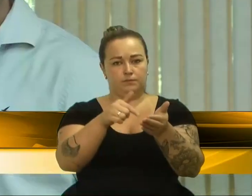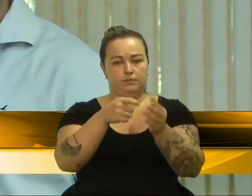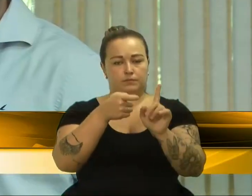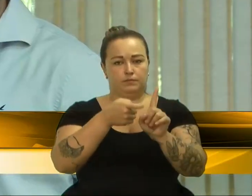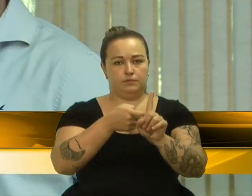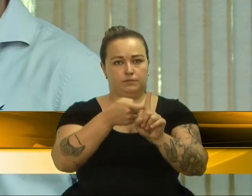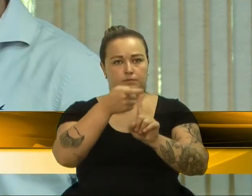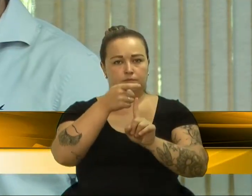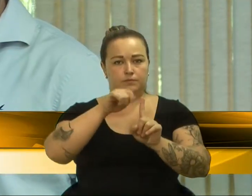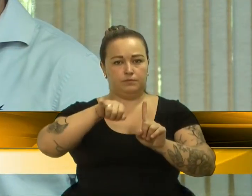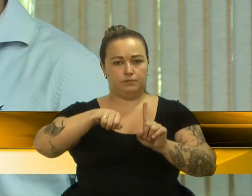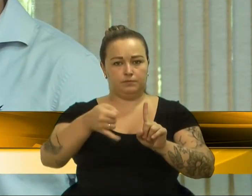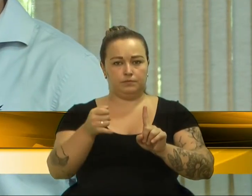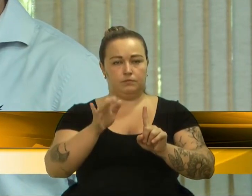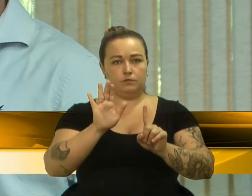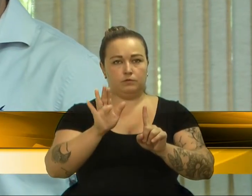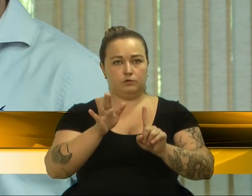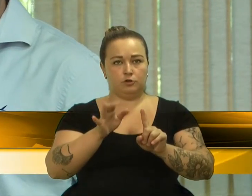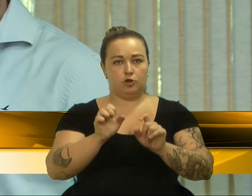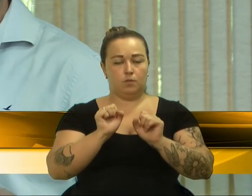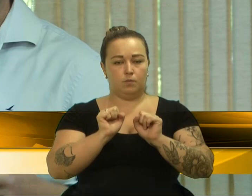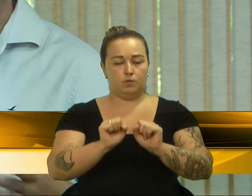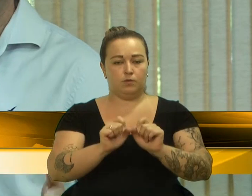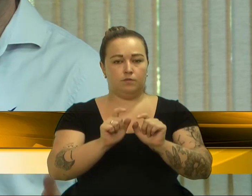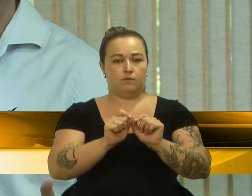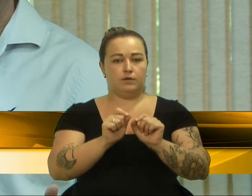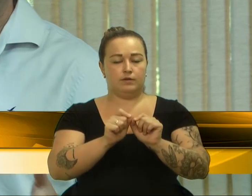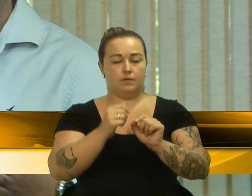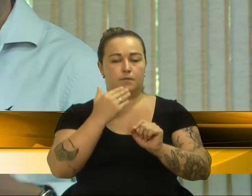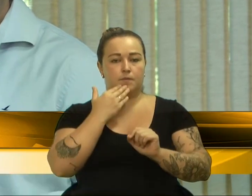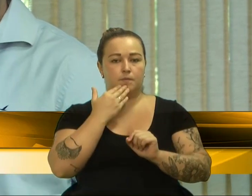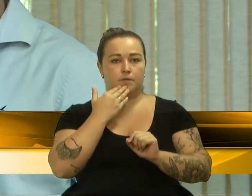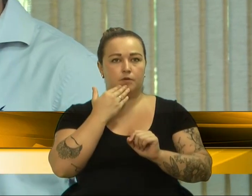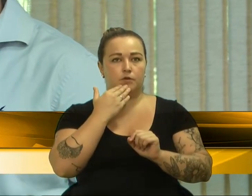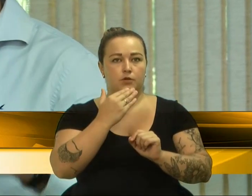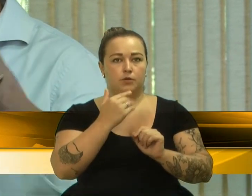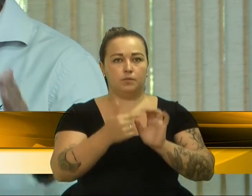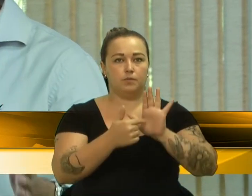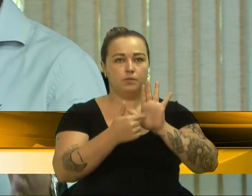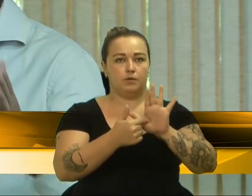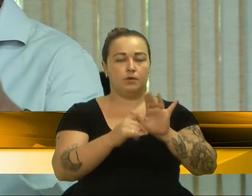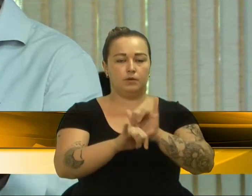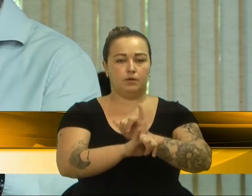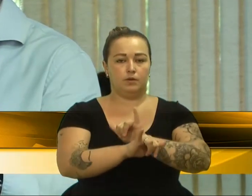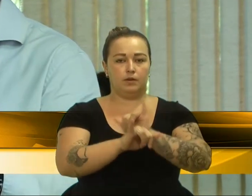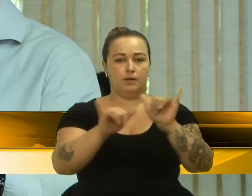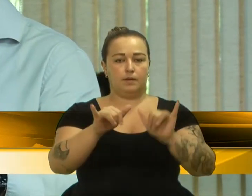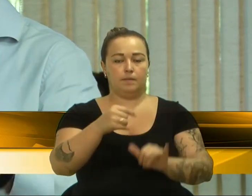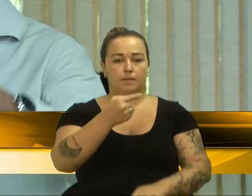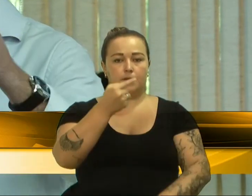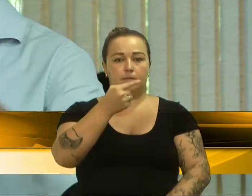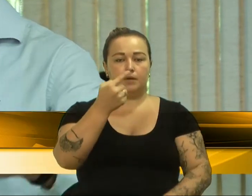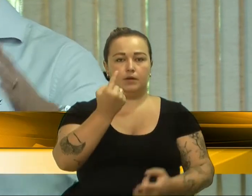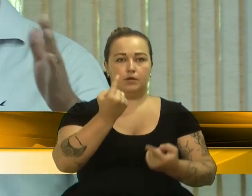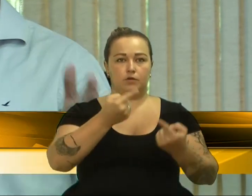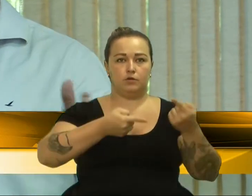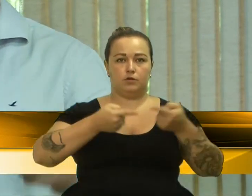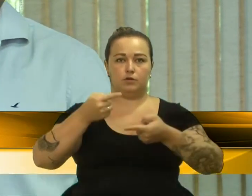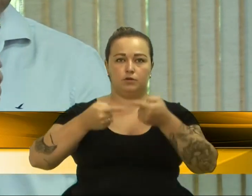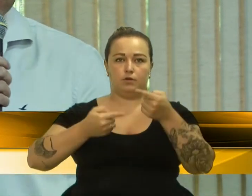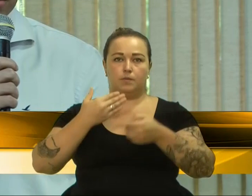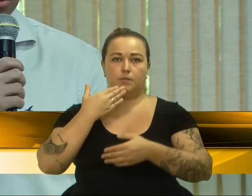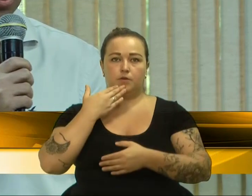janeiro, nós já podemos pedir uma inspiração para o pioneiro, já colocar assim, a primeira polêmica do primeiro pedido